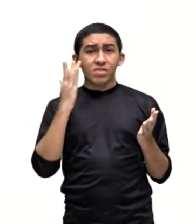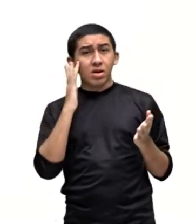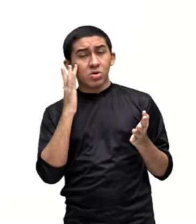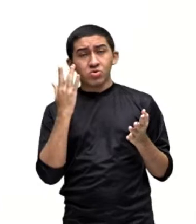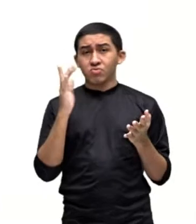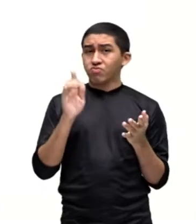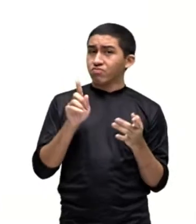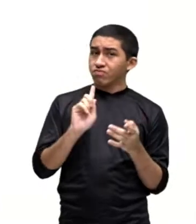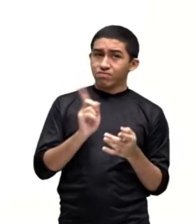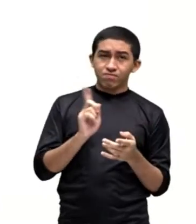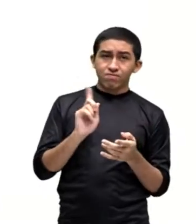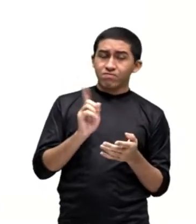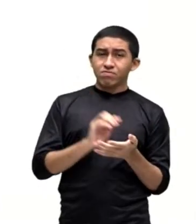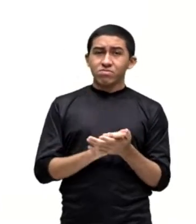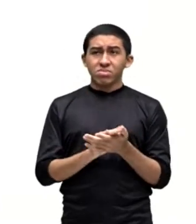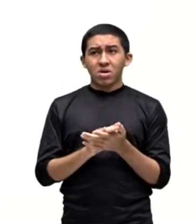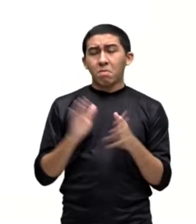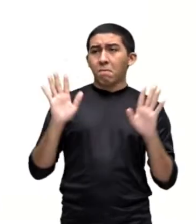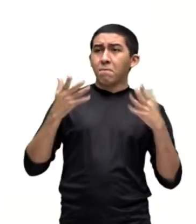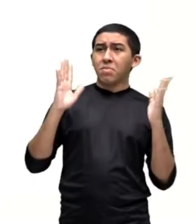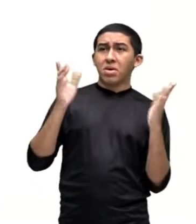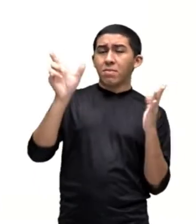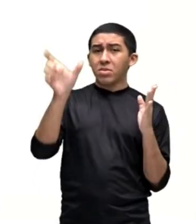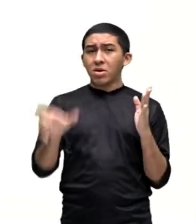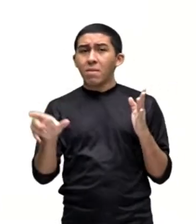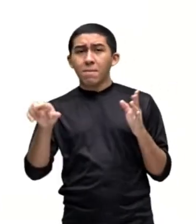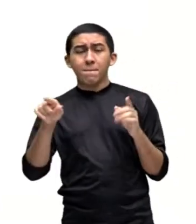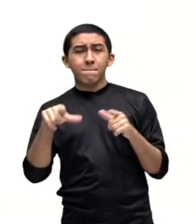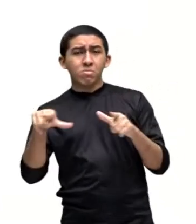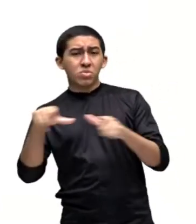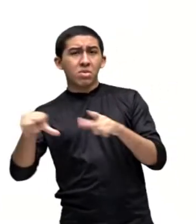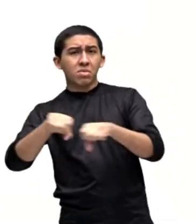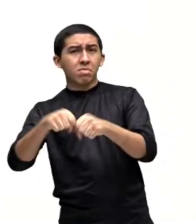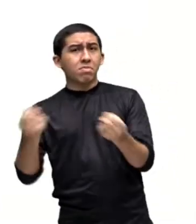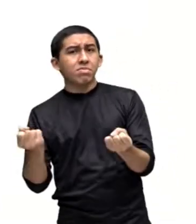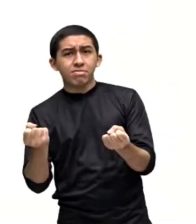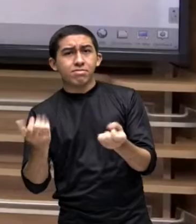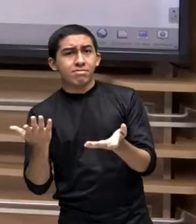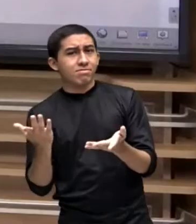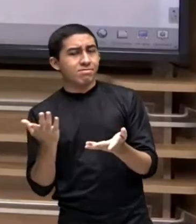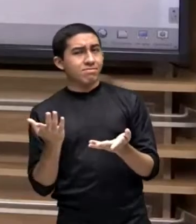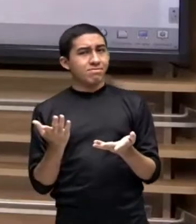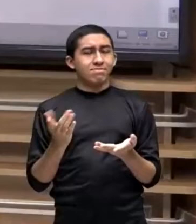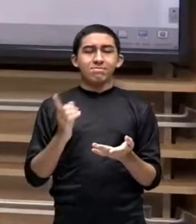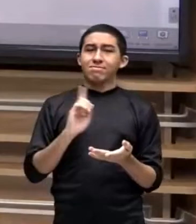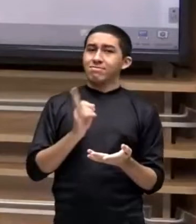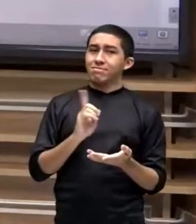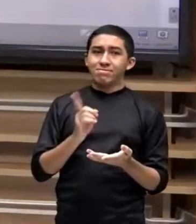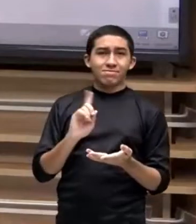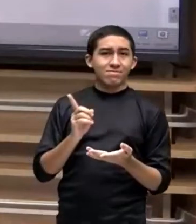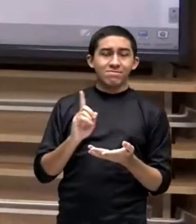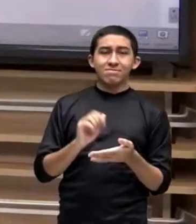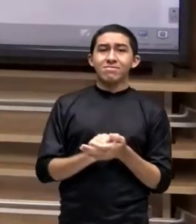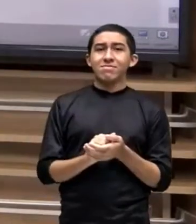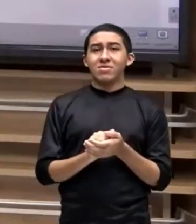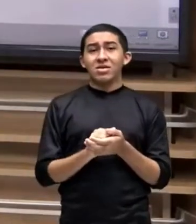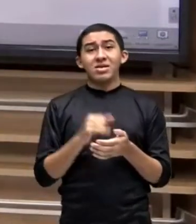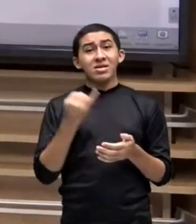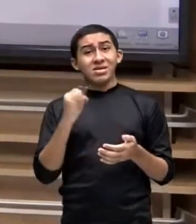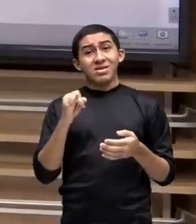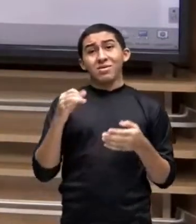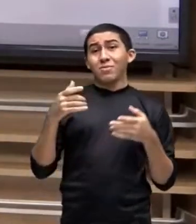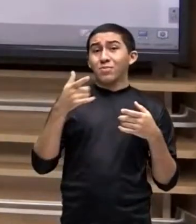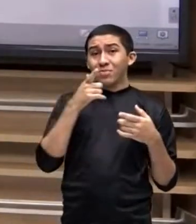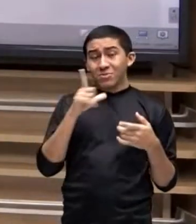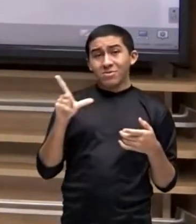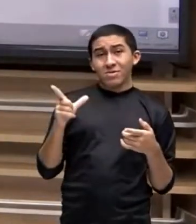Ninguém quer parabenizar quem arruina o nosso trabalho, né? A gente quer, na verdade, se nós pudéssemos, nós